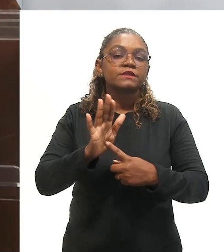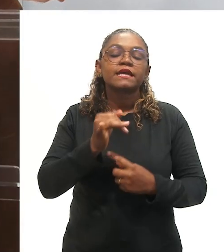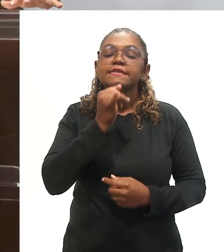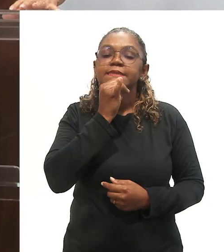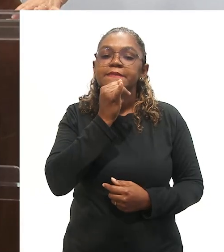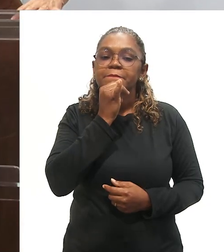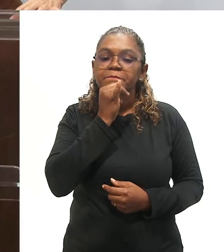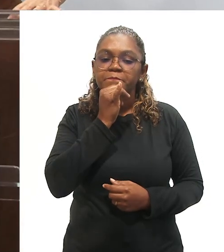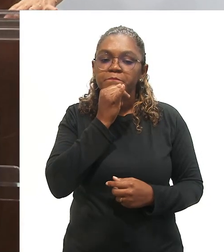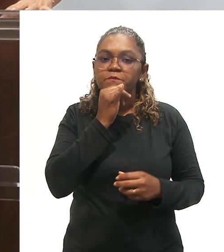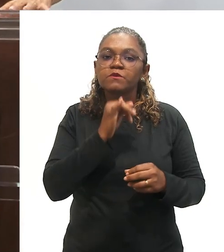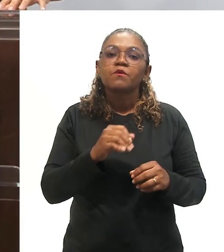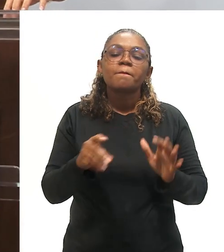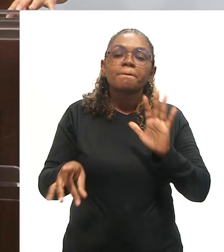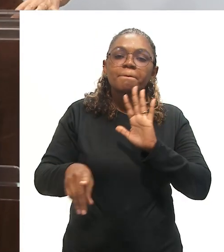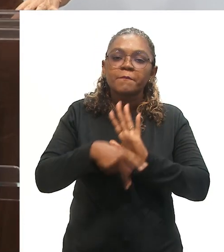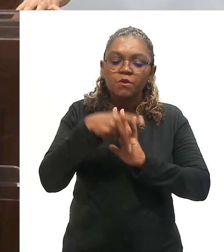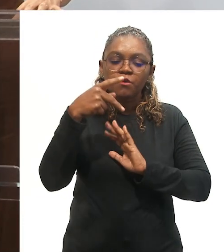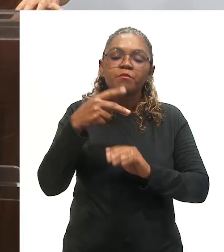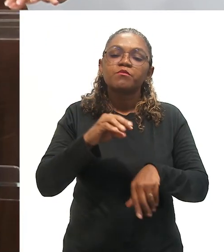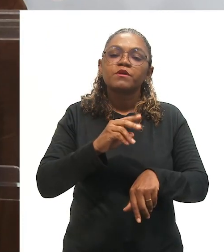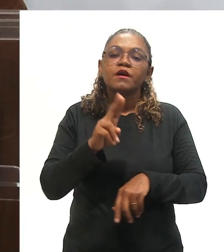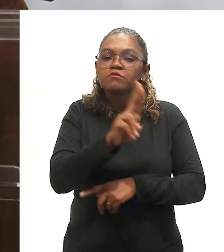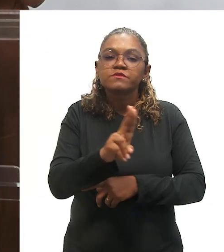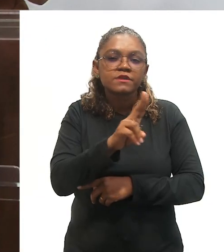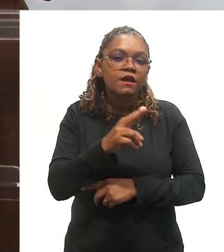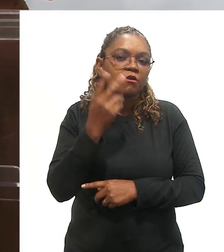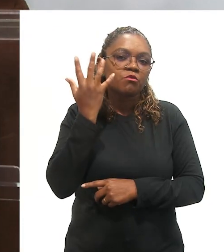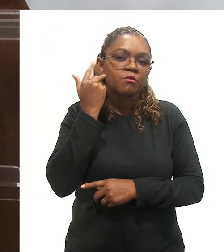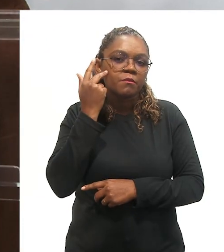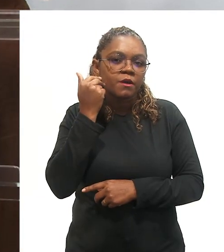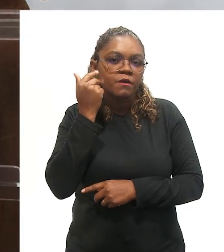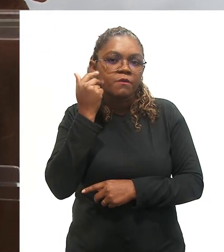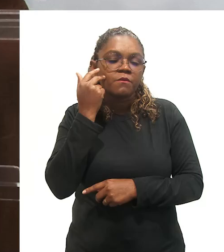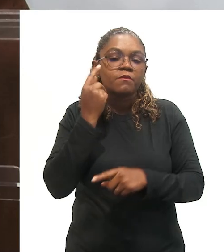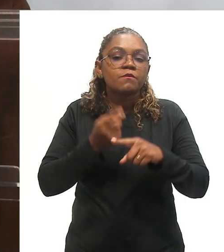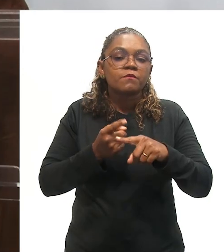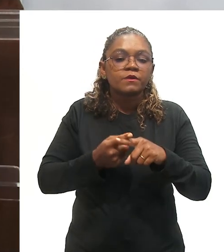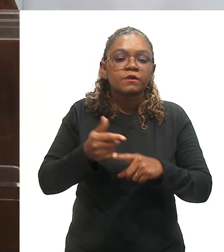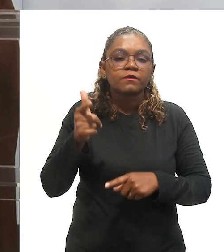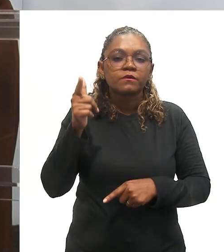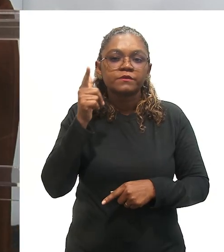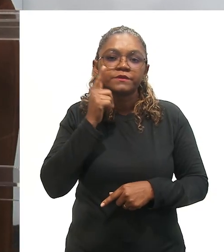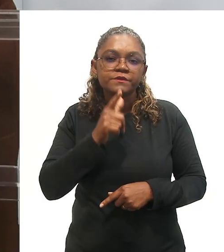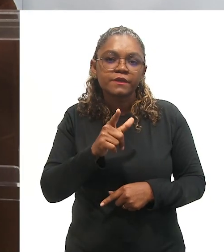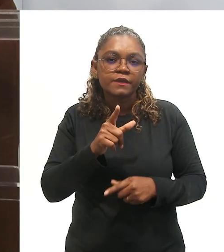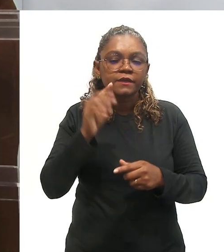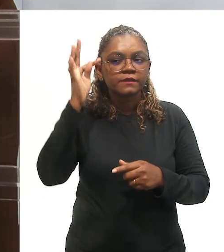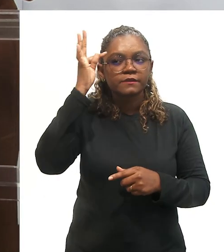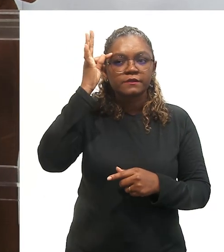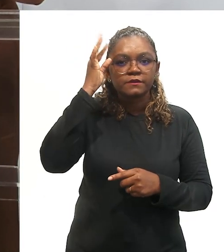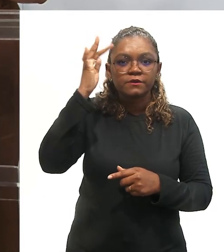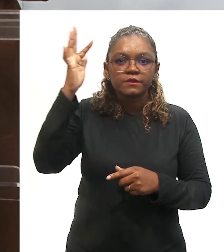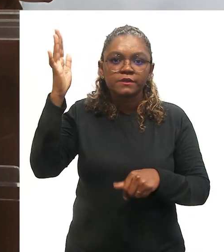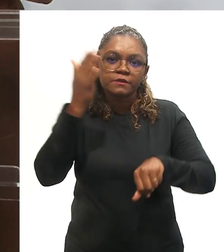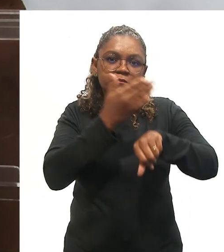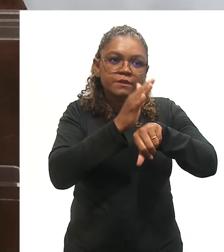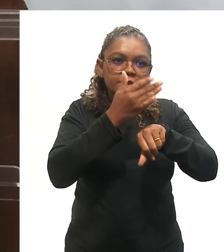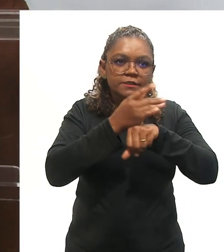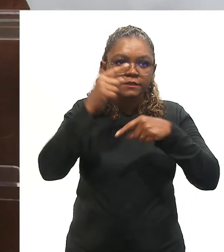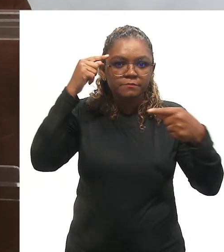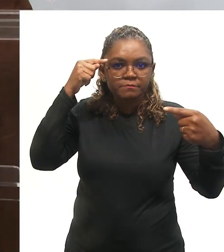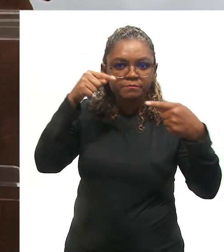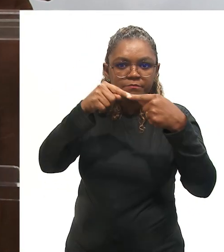exemplos práticos para vocês, que a gente consegue fazer esse link com a teoria e com a prática, dá